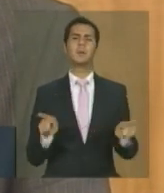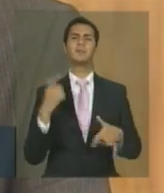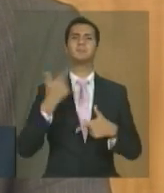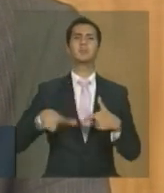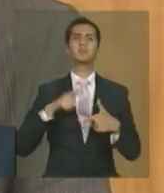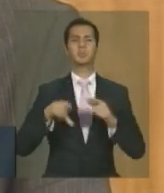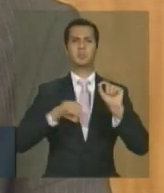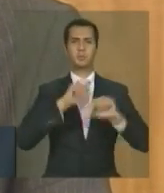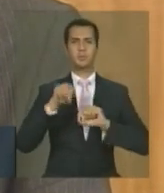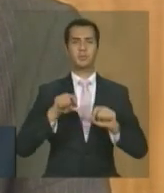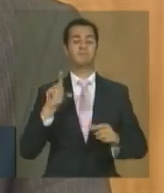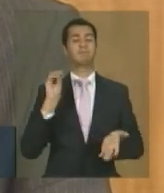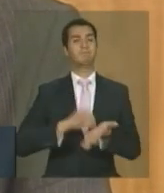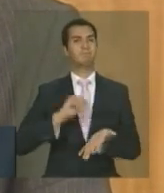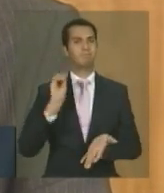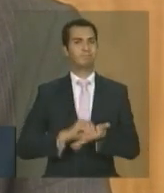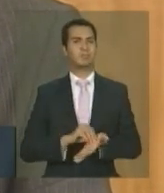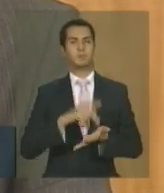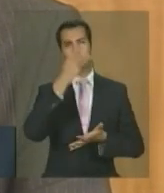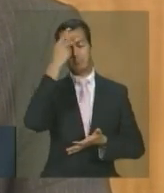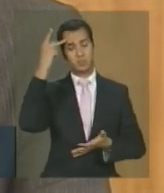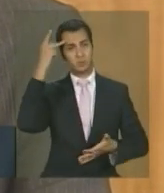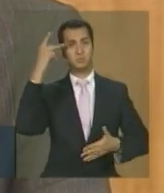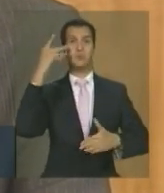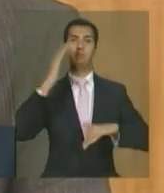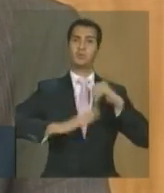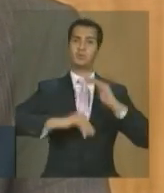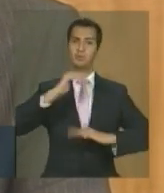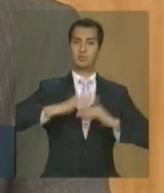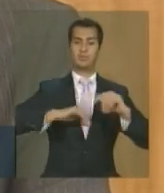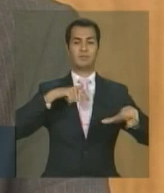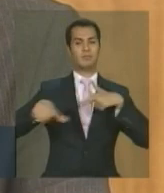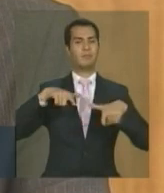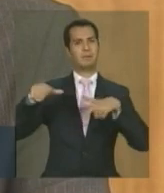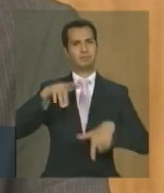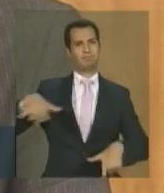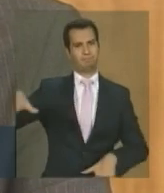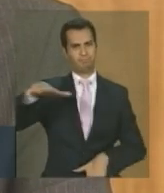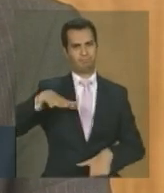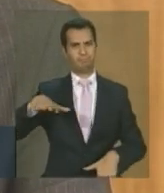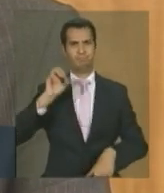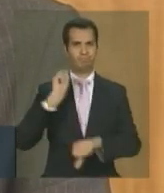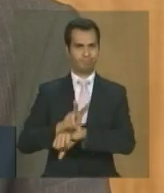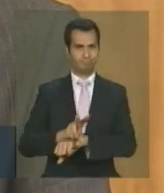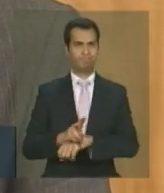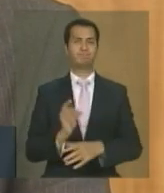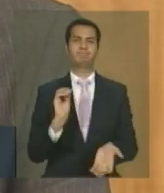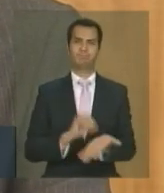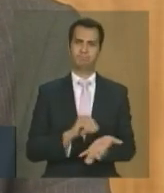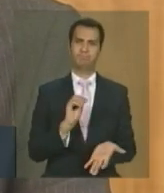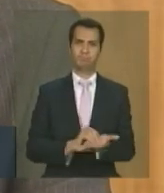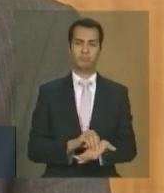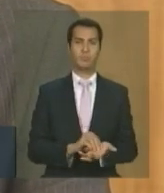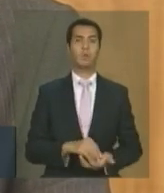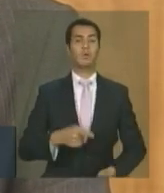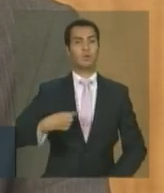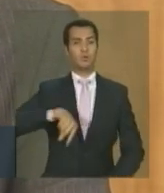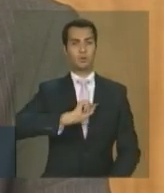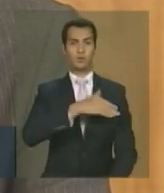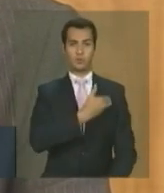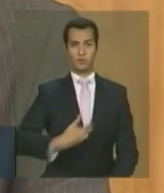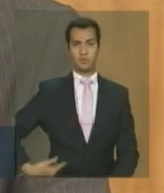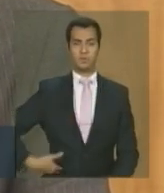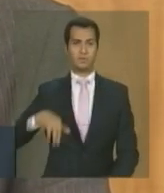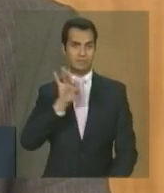de mão de obra especializada está crescendo muito fortemente na região. O governo implantou uma